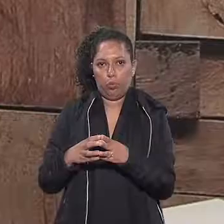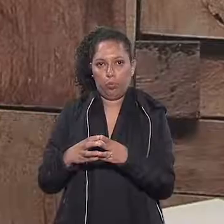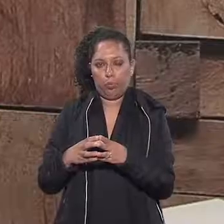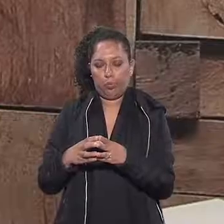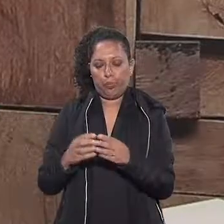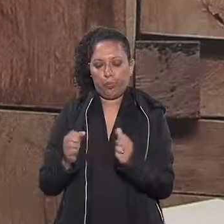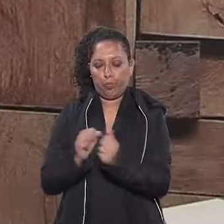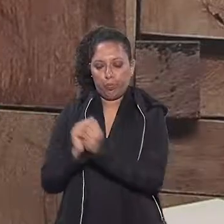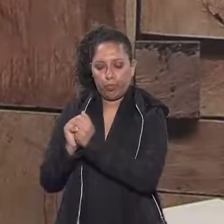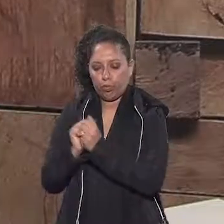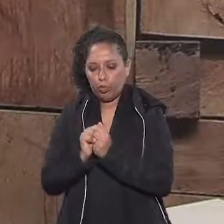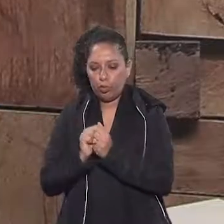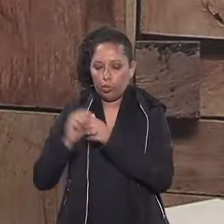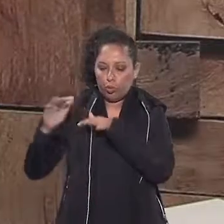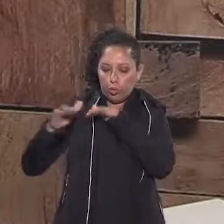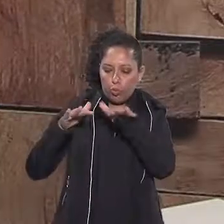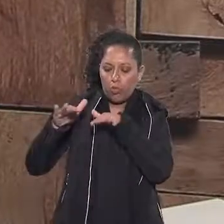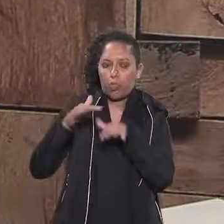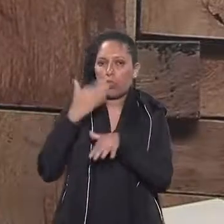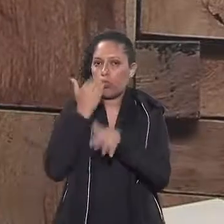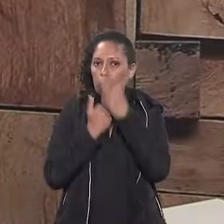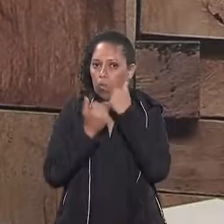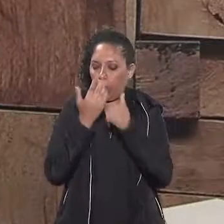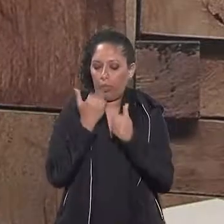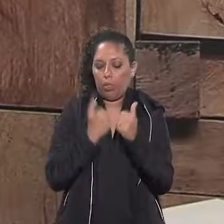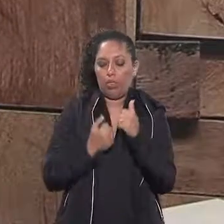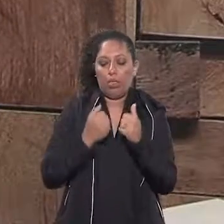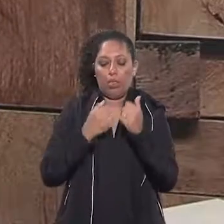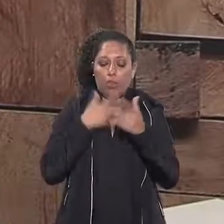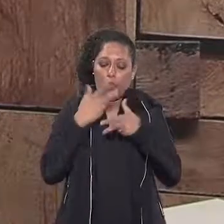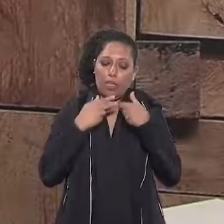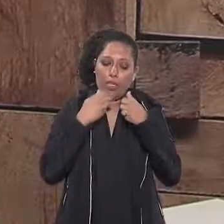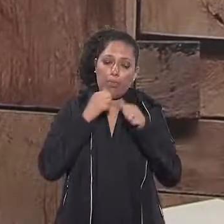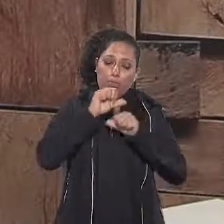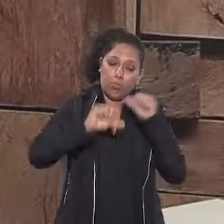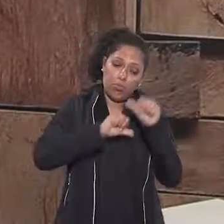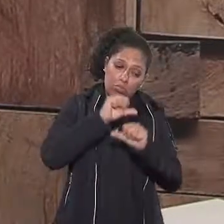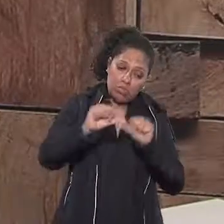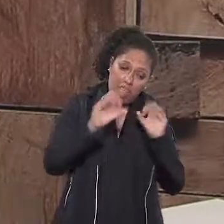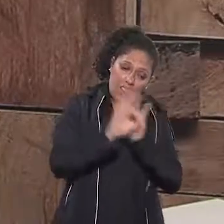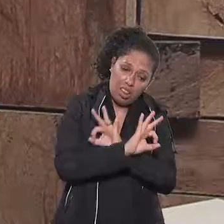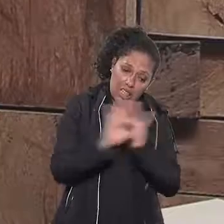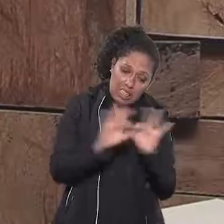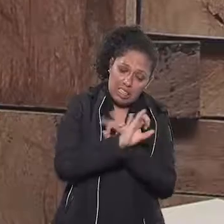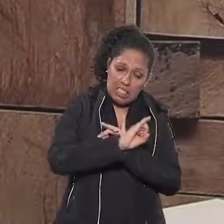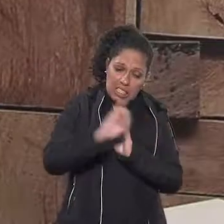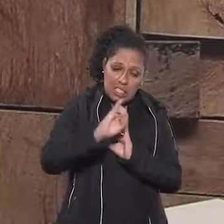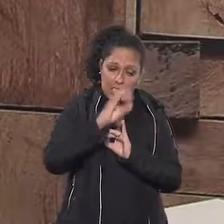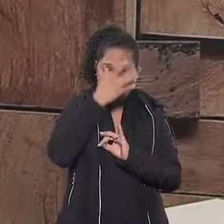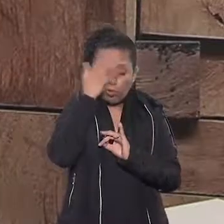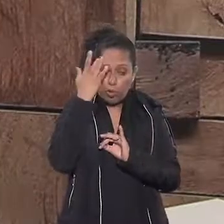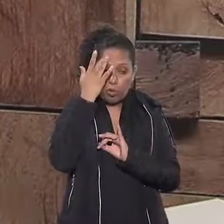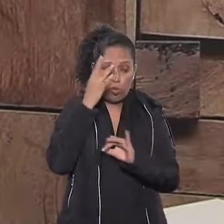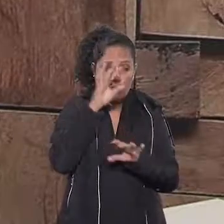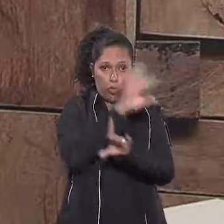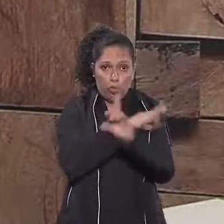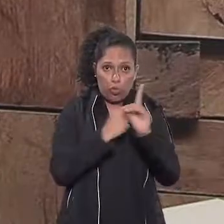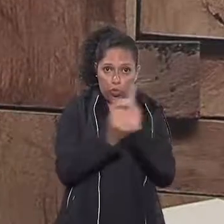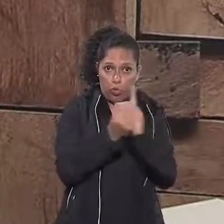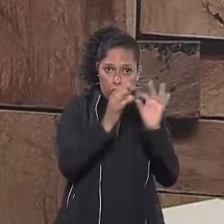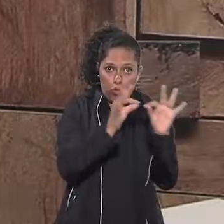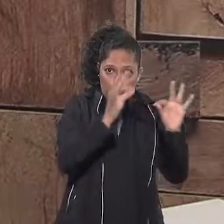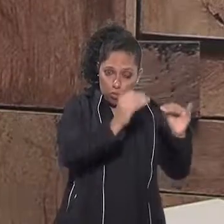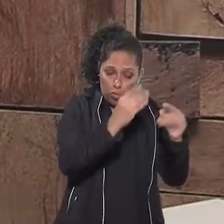de vários outros aí dentro de um movimento pela comida, de falar que não tem como mudar isso se não houver uma conscientização e uma